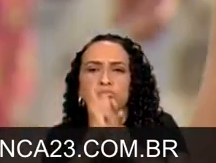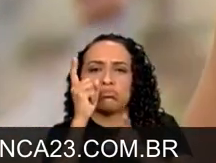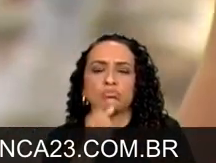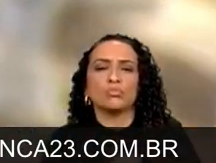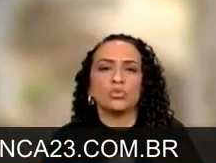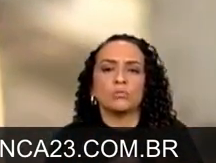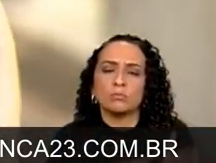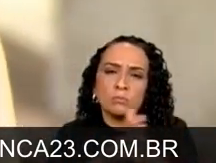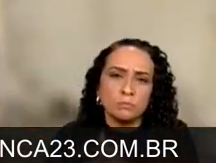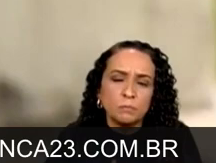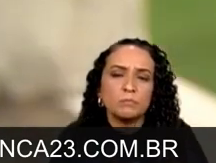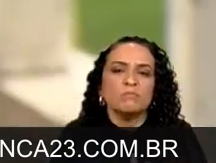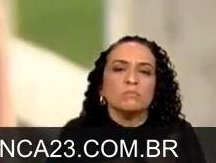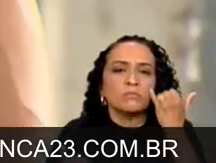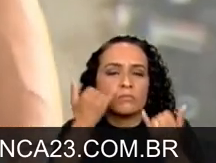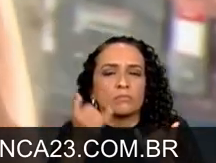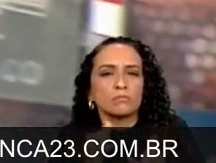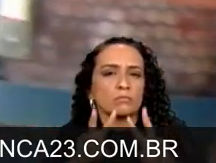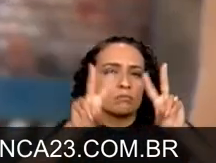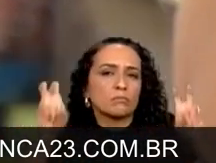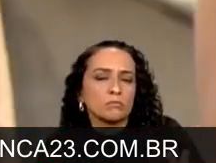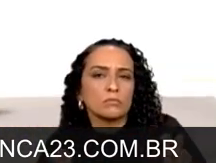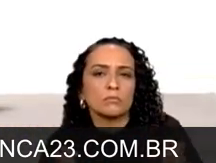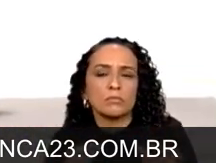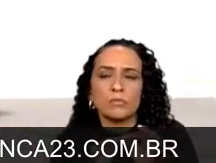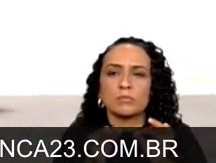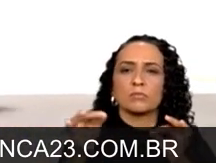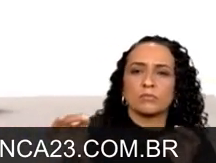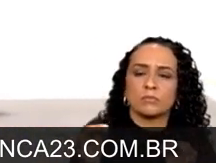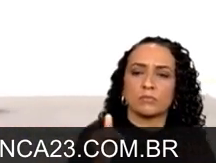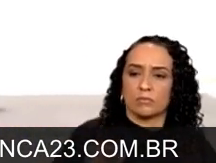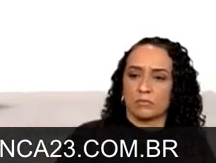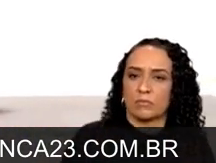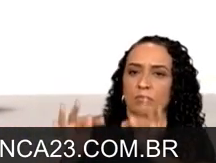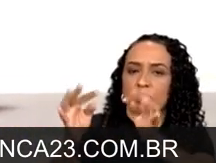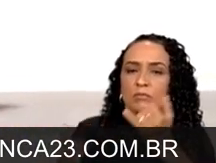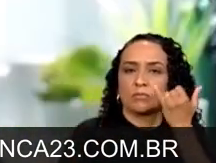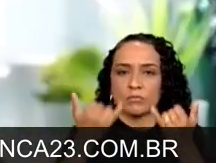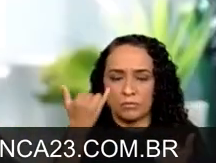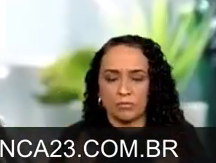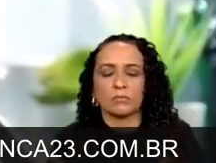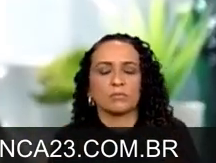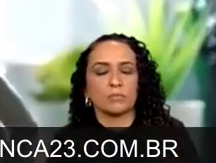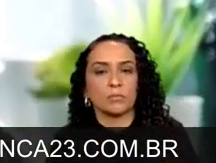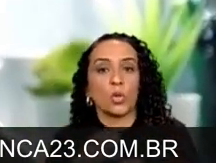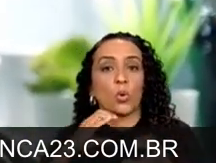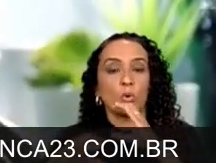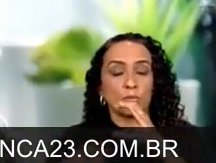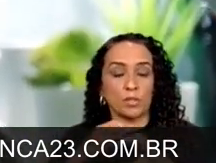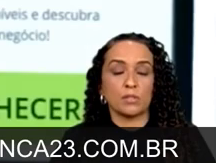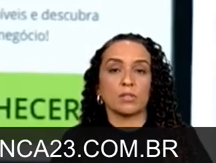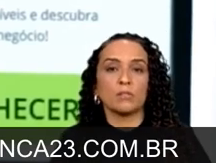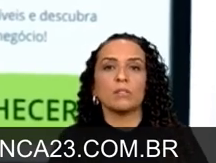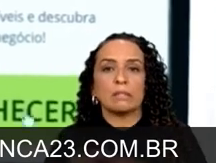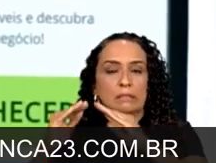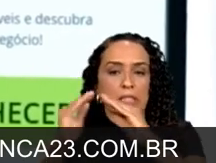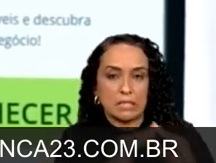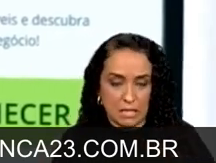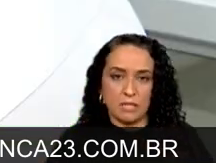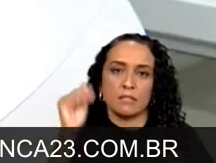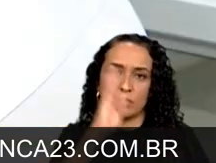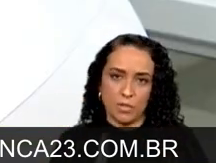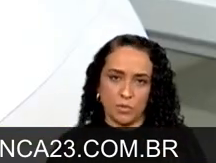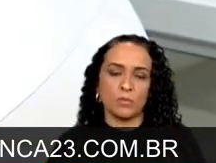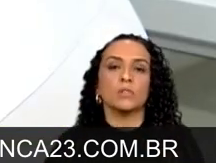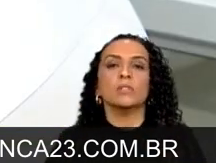estudo analisou dados relacionados ao alcance das tecnologias da informação e comunicação nos domicílios